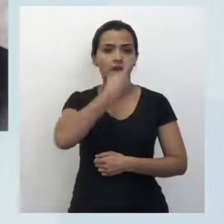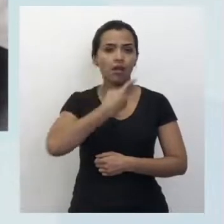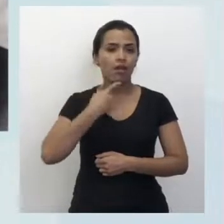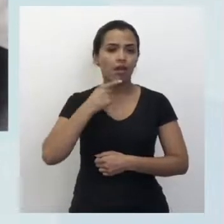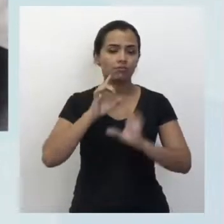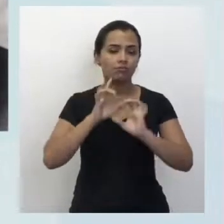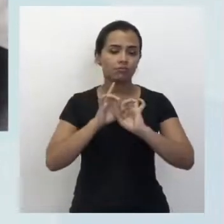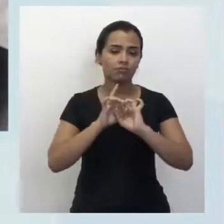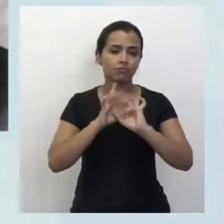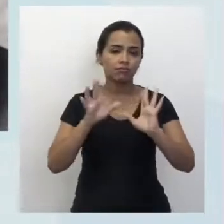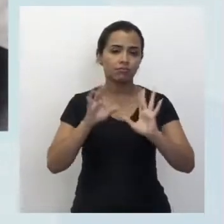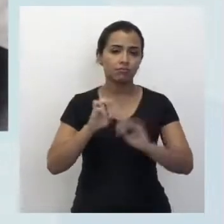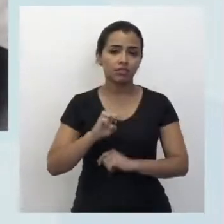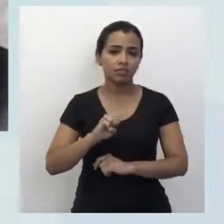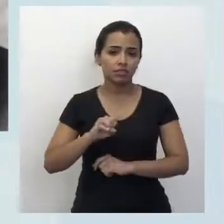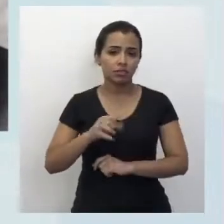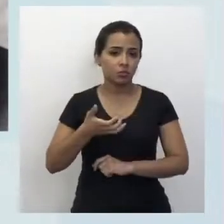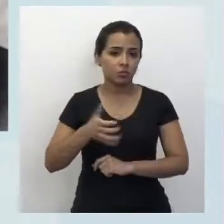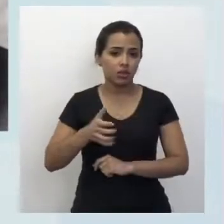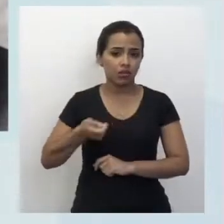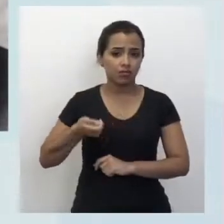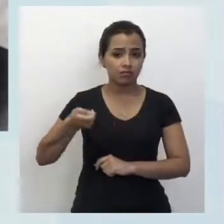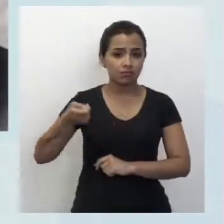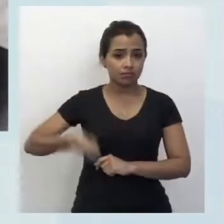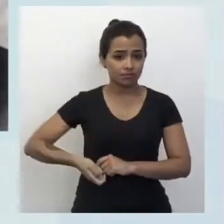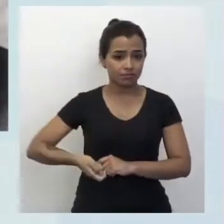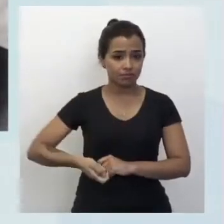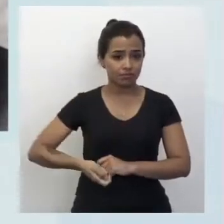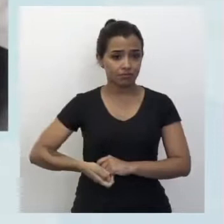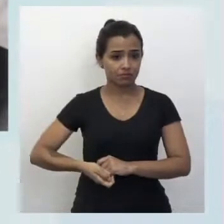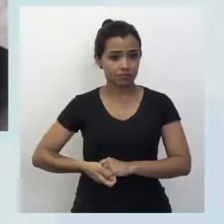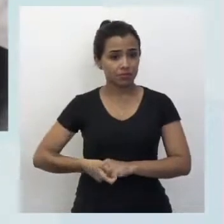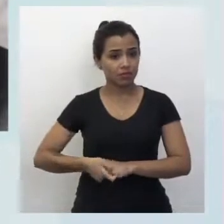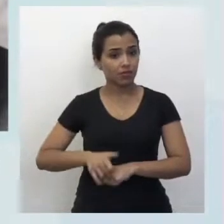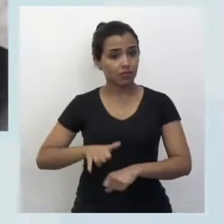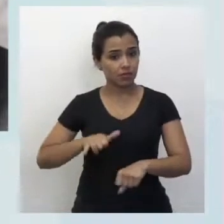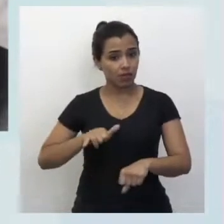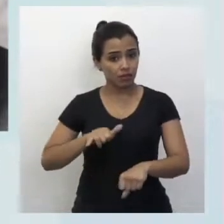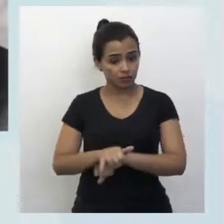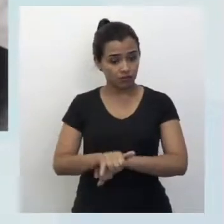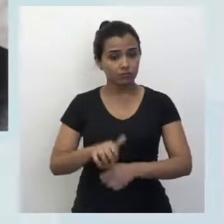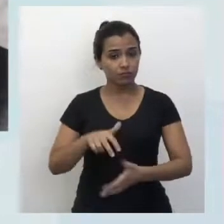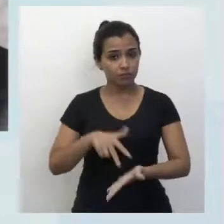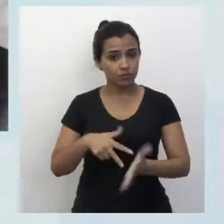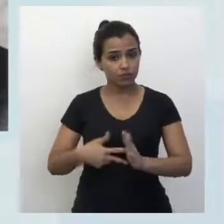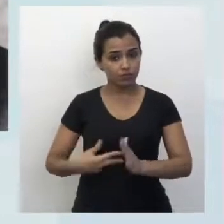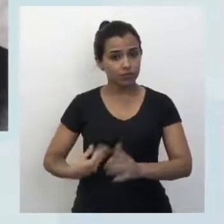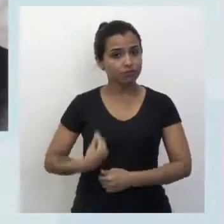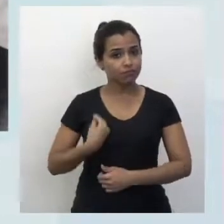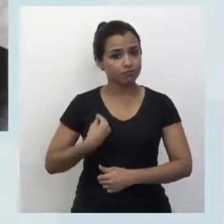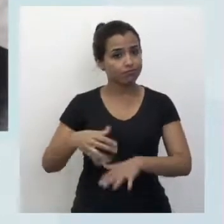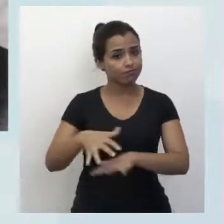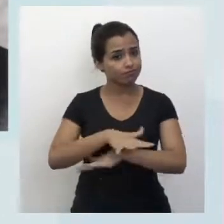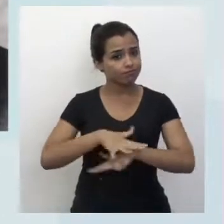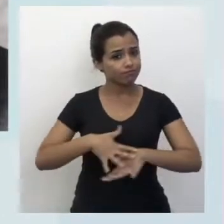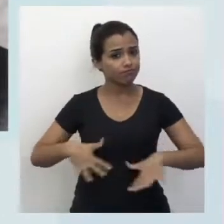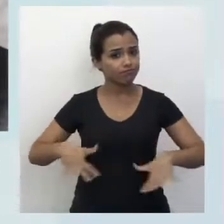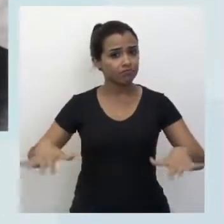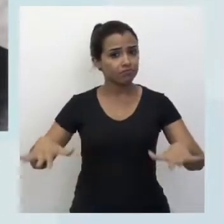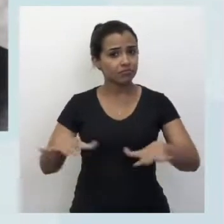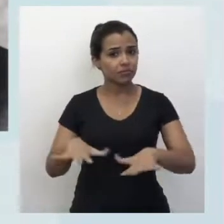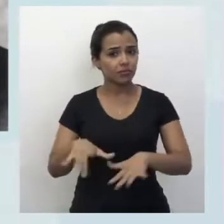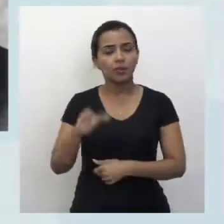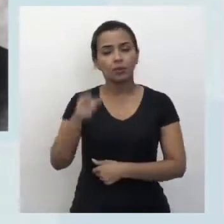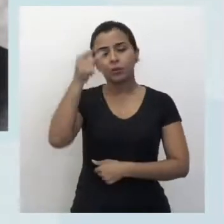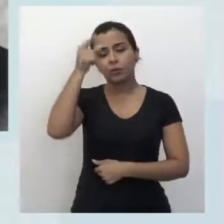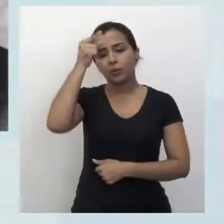dever. Faltar é positivamente estar no campo. Que refúgio o não